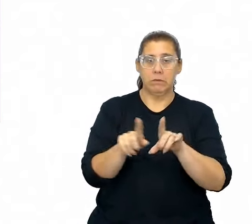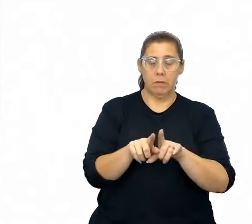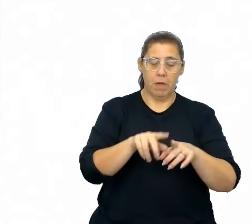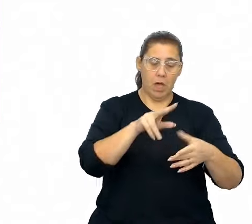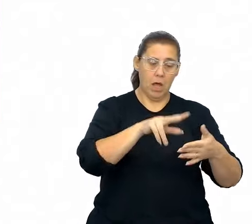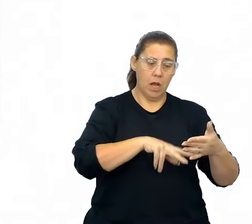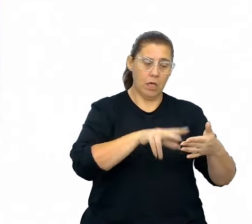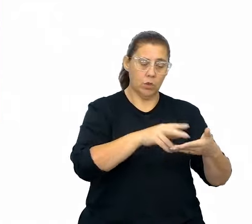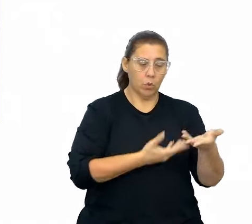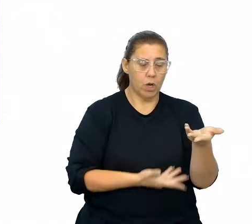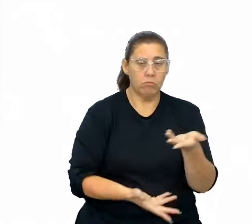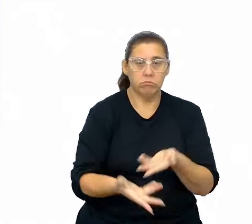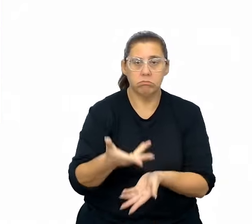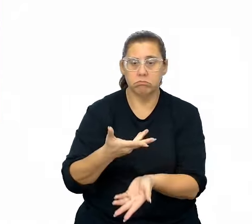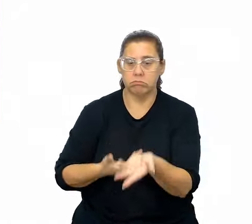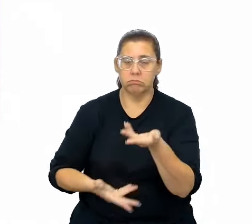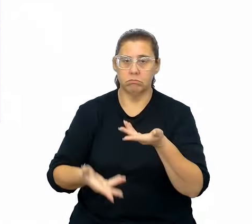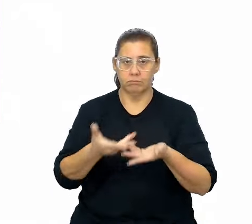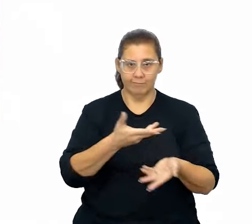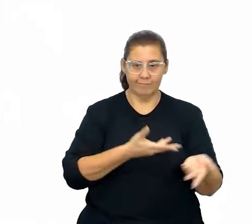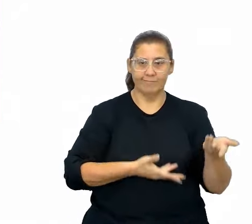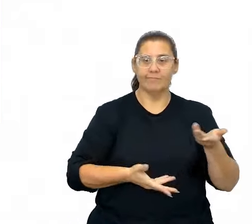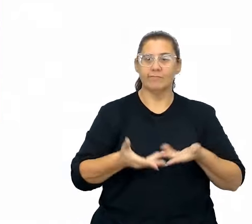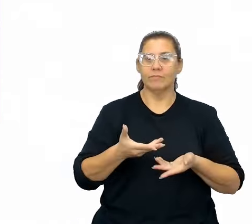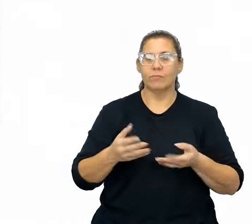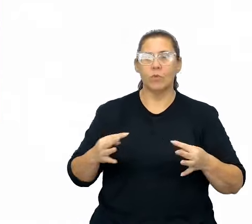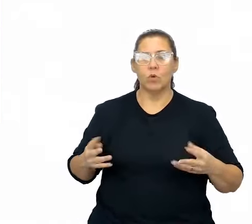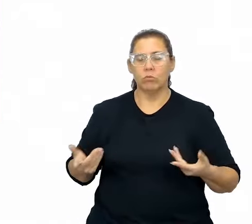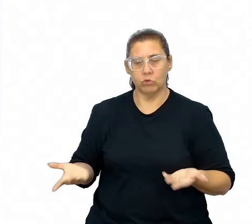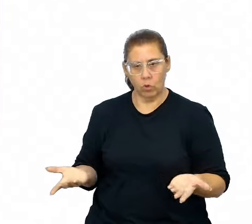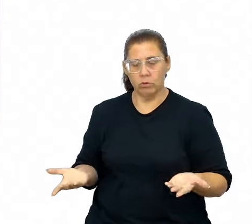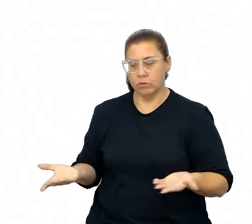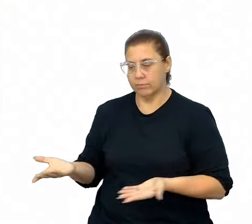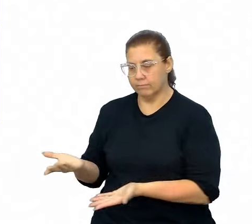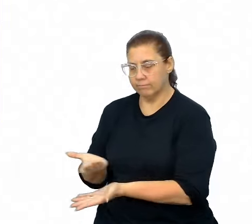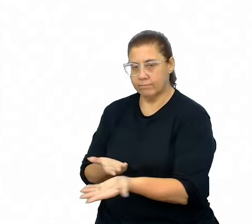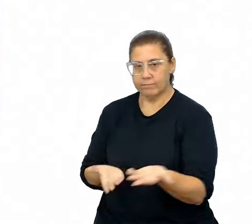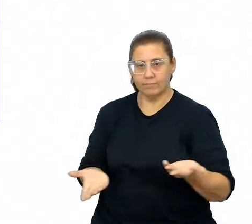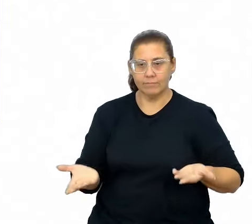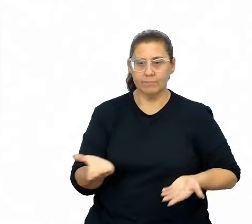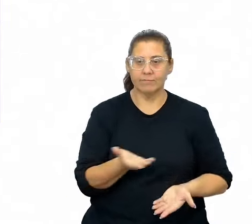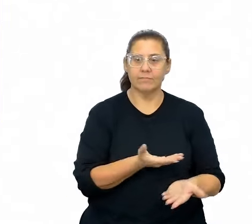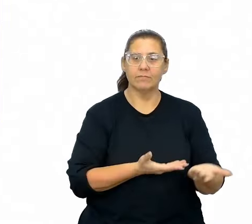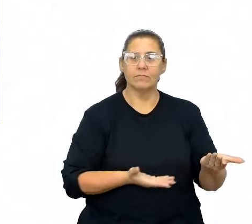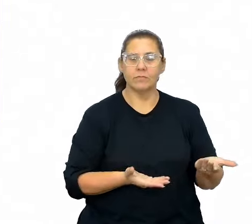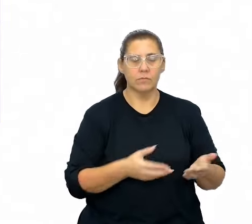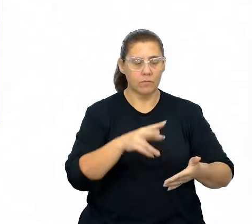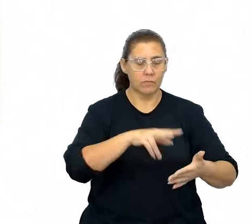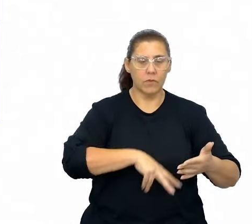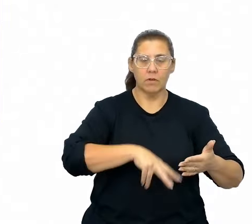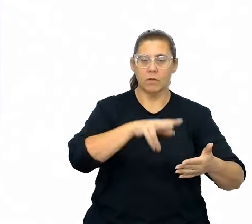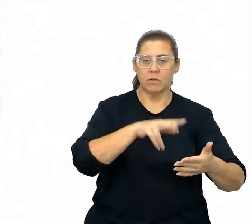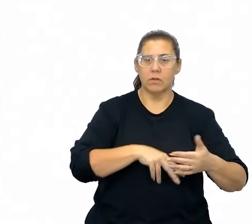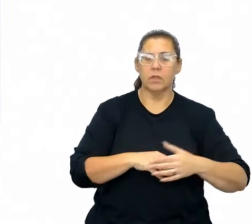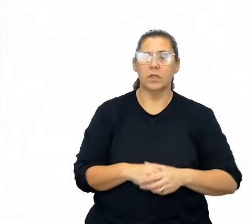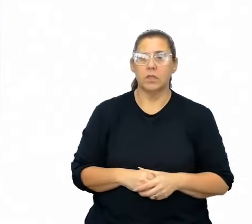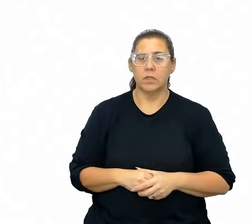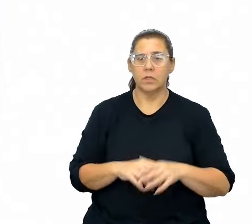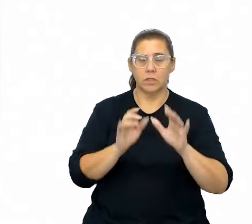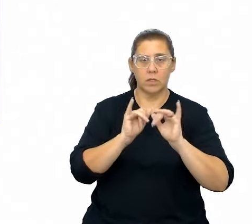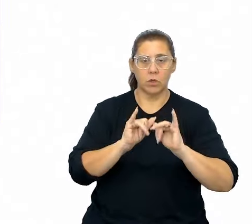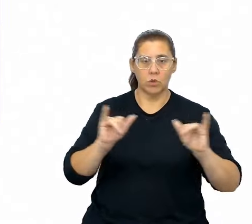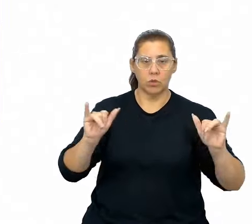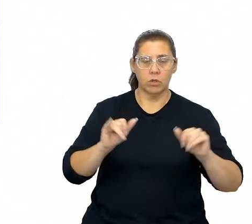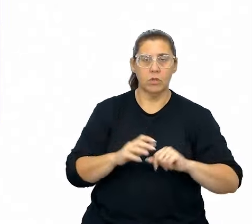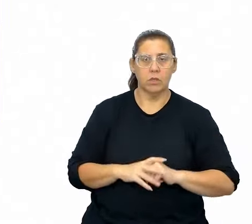leitura colaborativa ou compartilhada, que é a mesma modalidade de leitura dessa